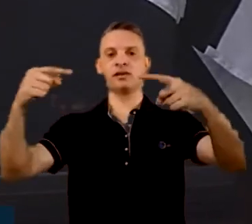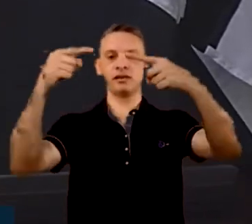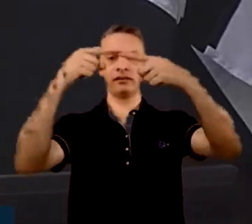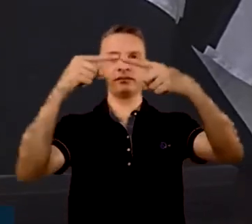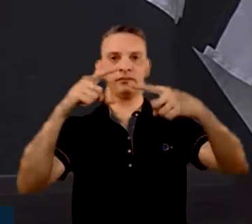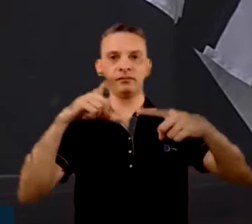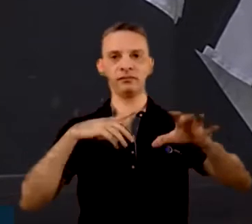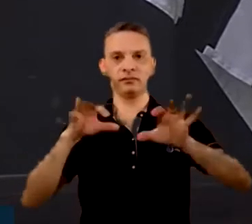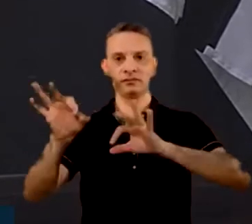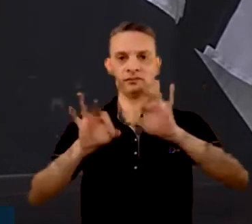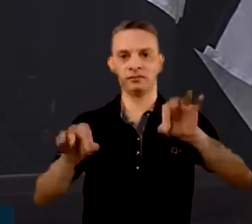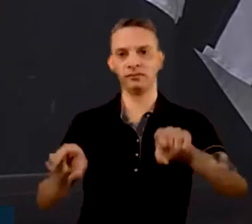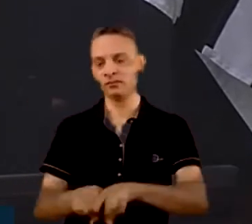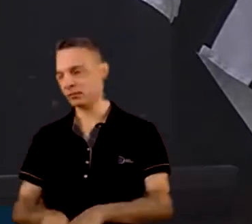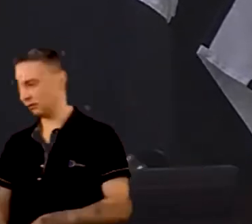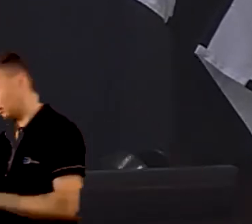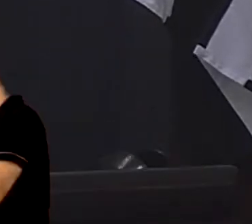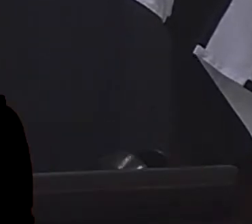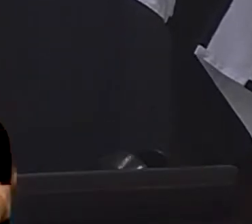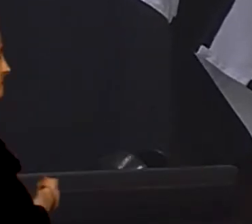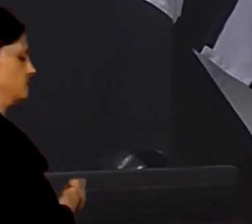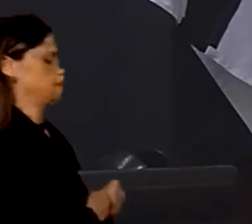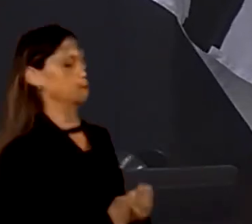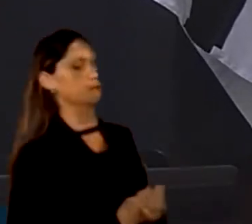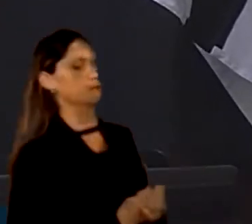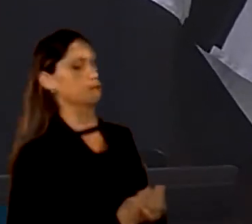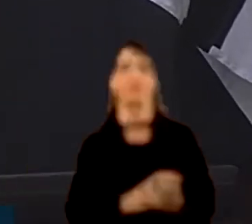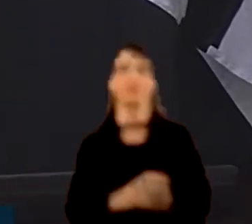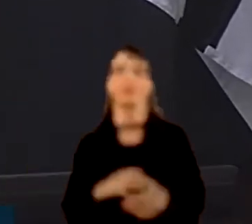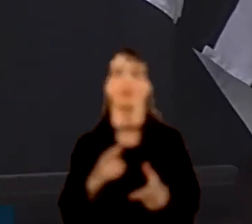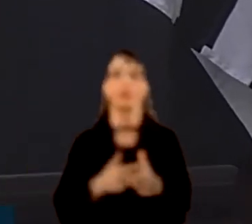vê a tal da luz no fim do túnel, como aconteceu em outros países.